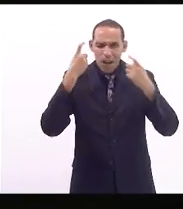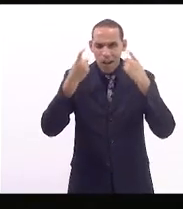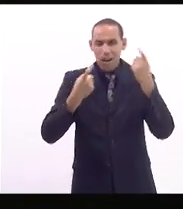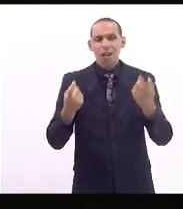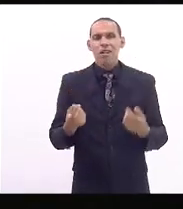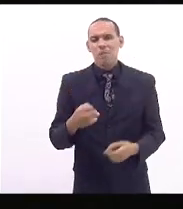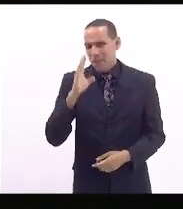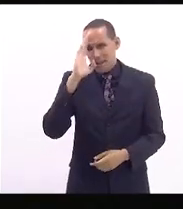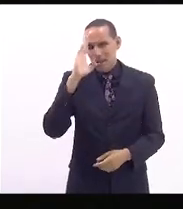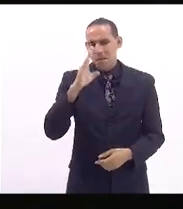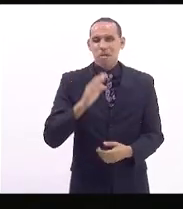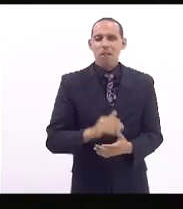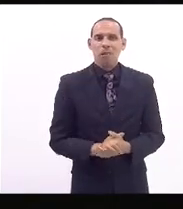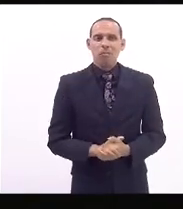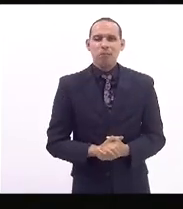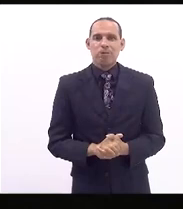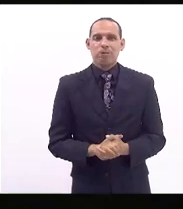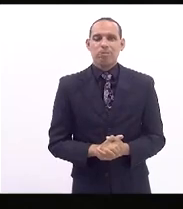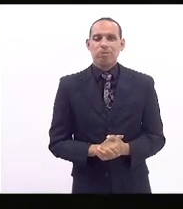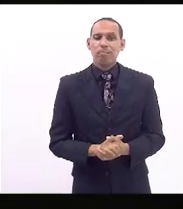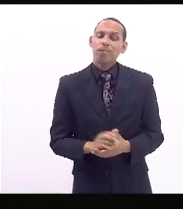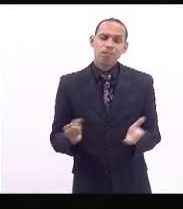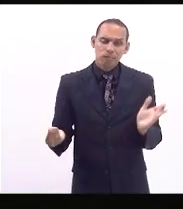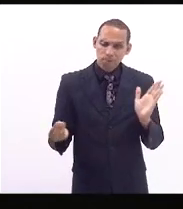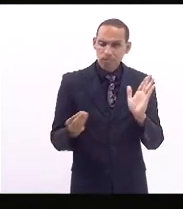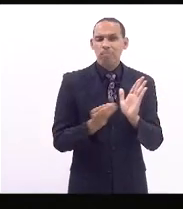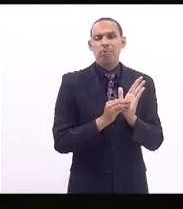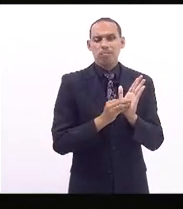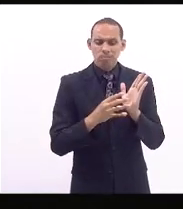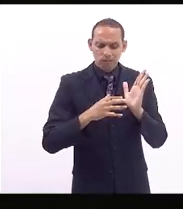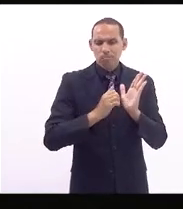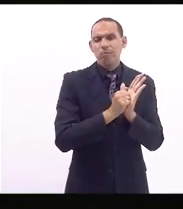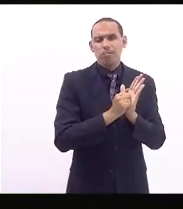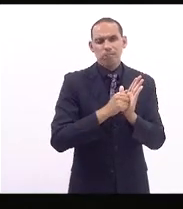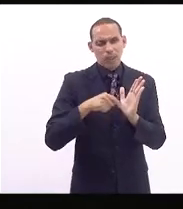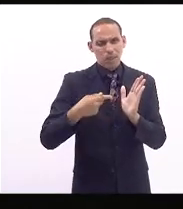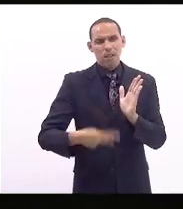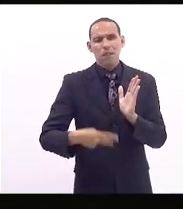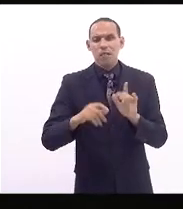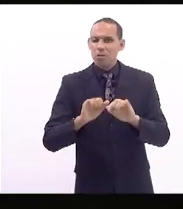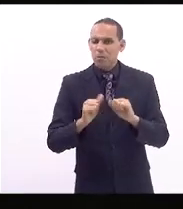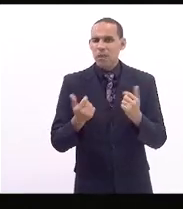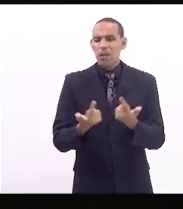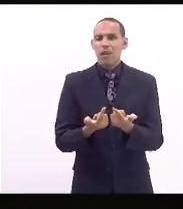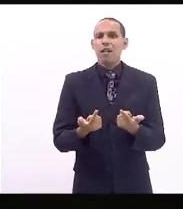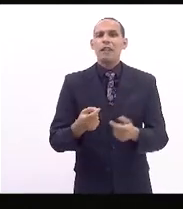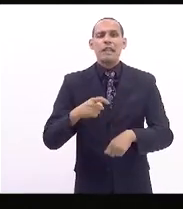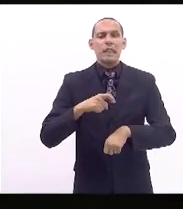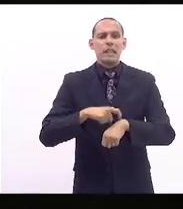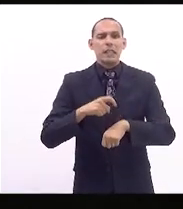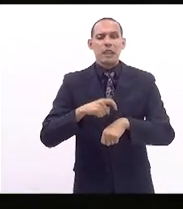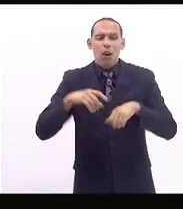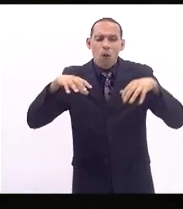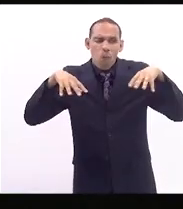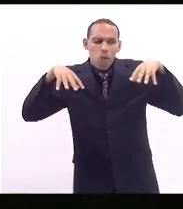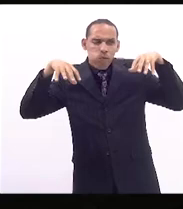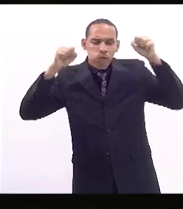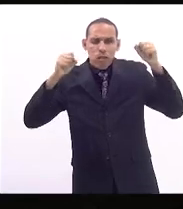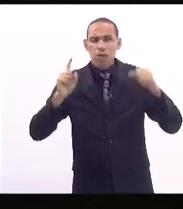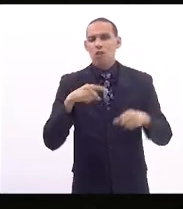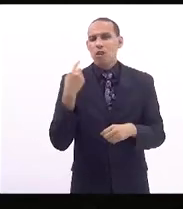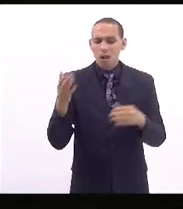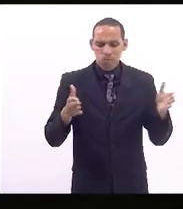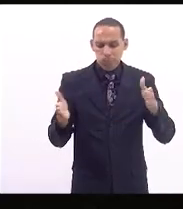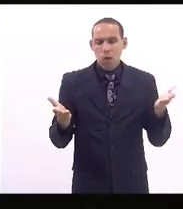sobretudo e que se passa a constar no é dessa casa esse tempo Sombrio esse